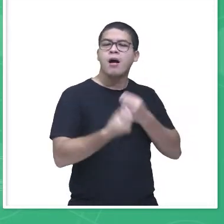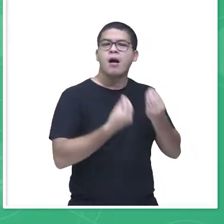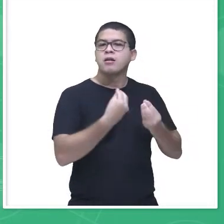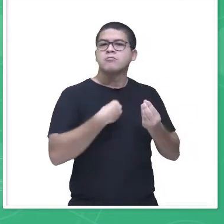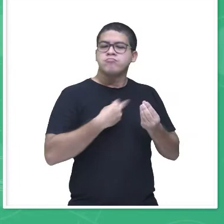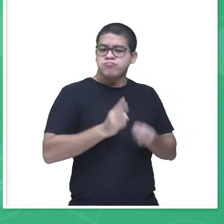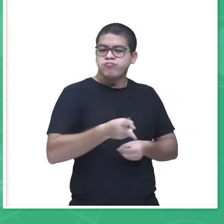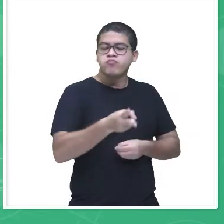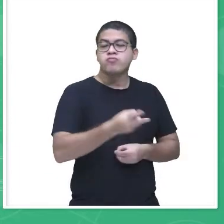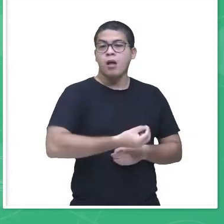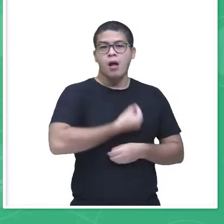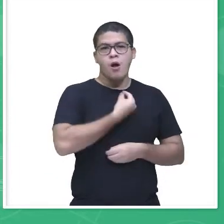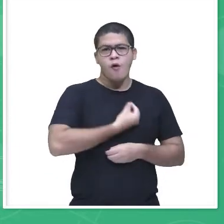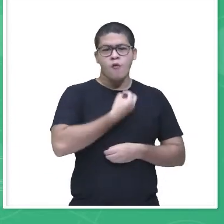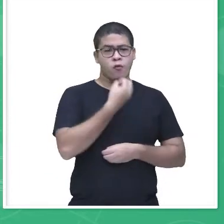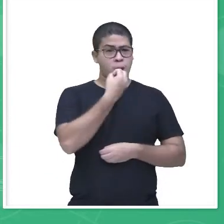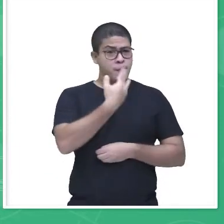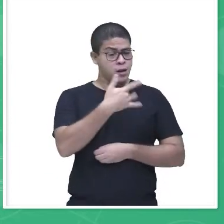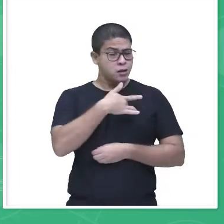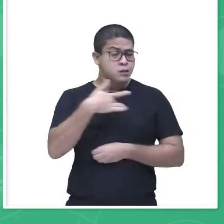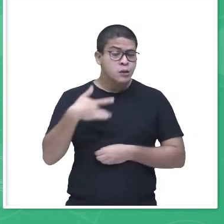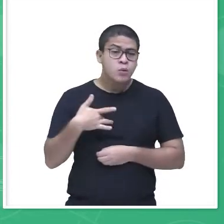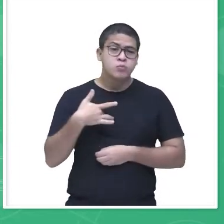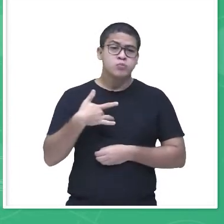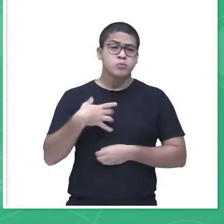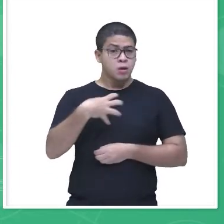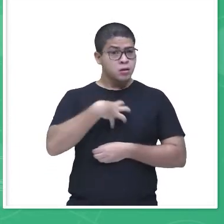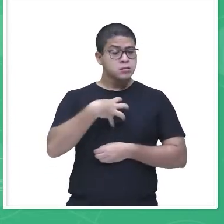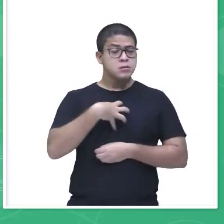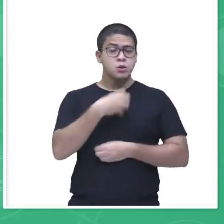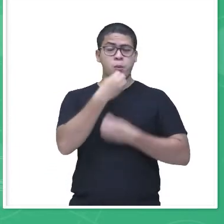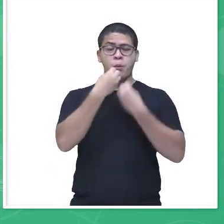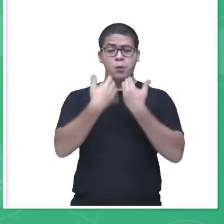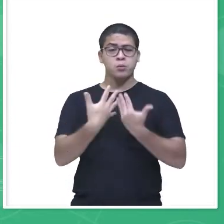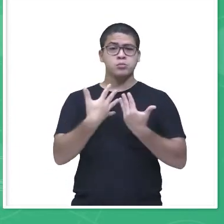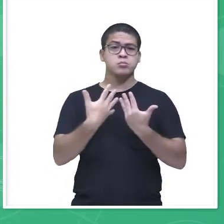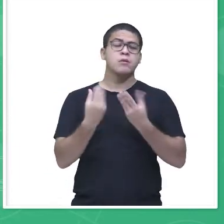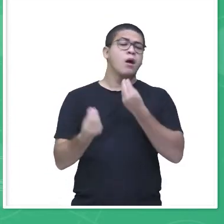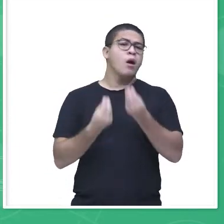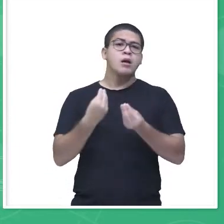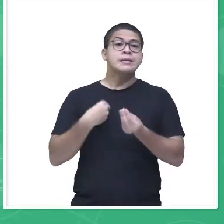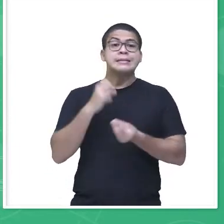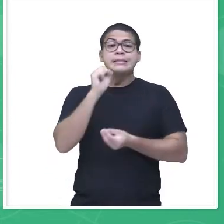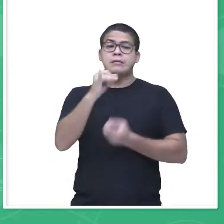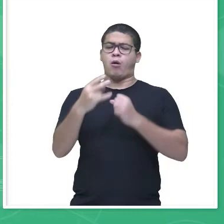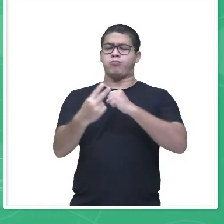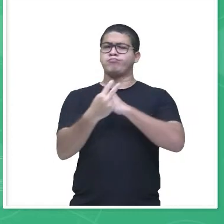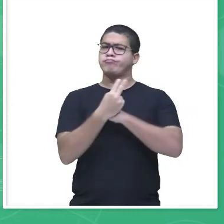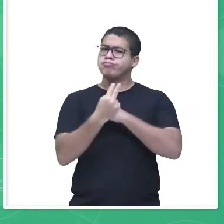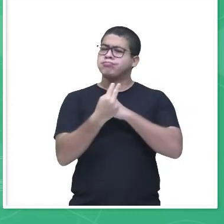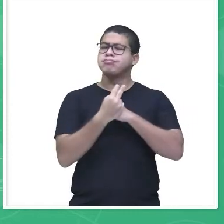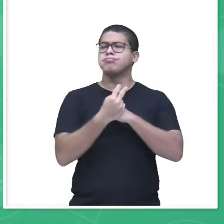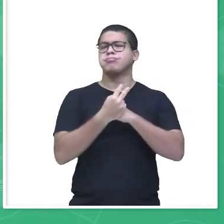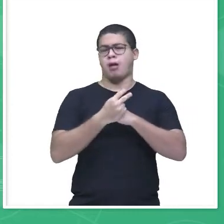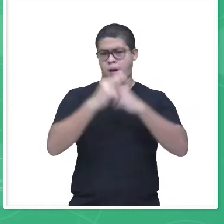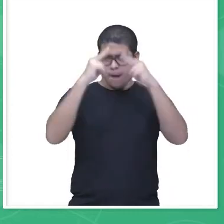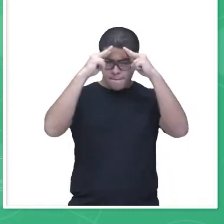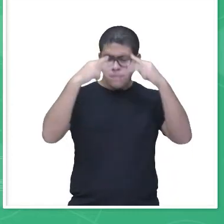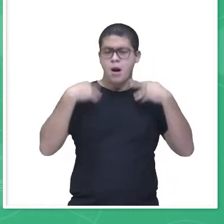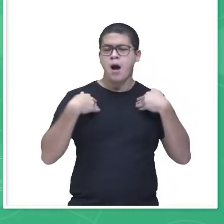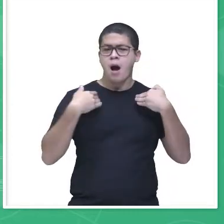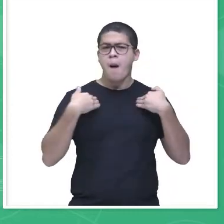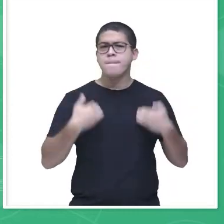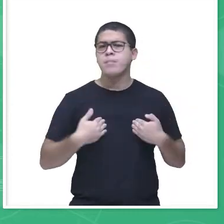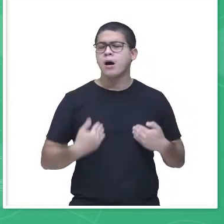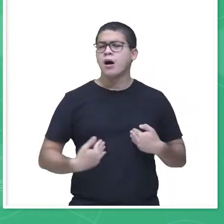acaba por influenciar também a vida dos outros. Então, se eu cuido de mim, se eu cuido do meu ambiente ao redor, eu